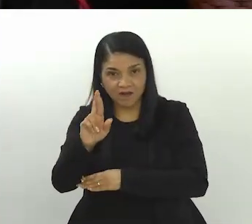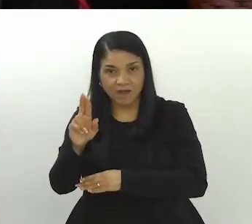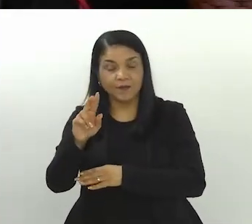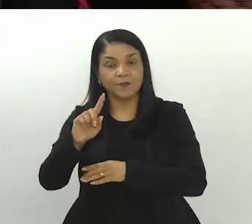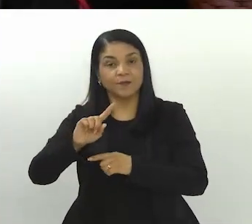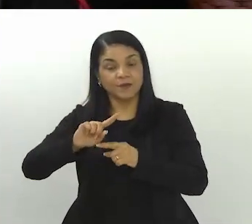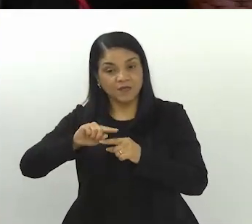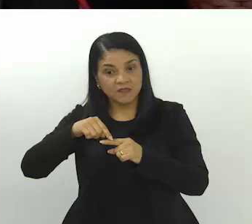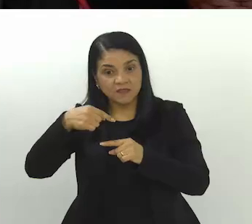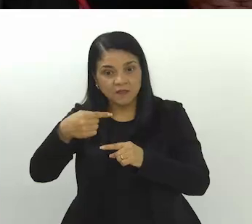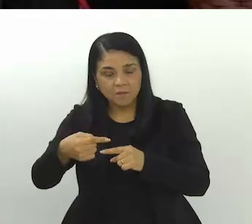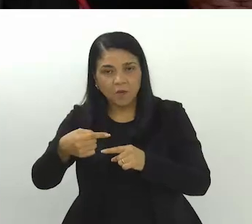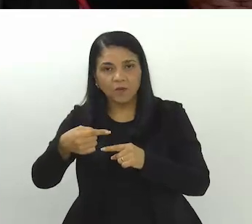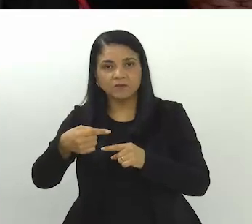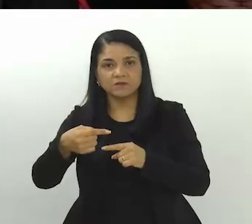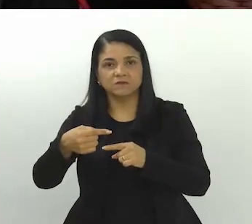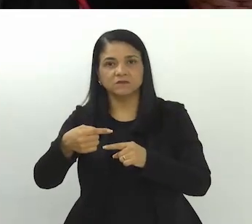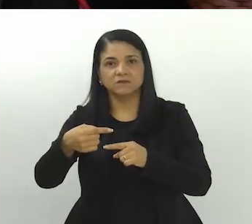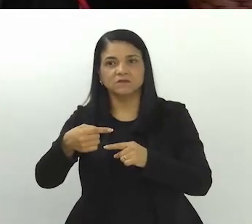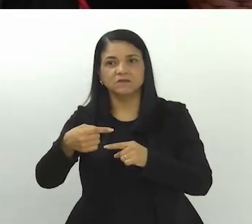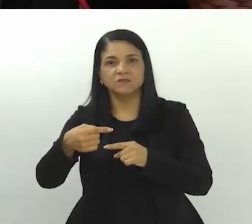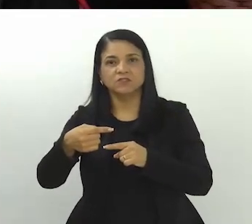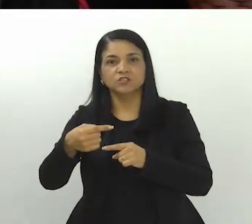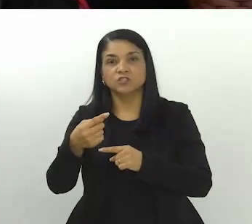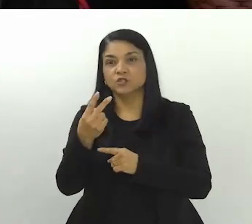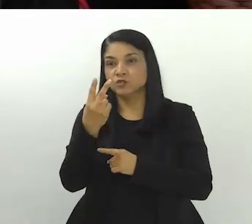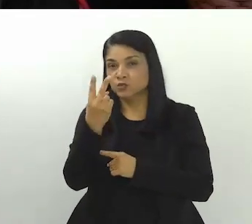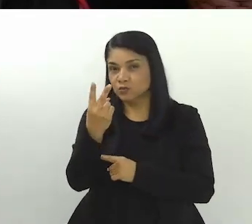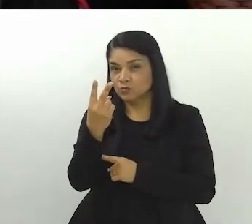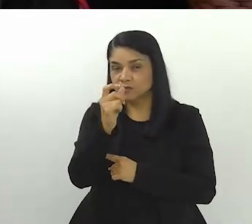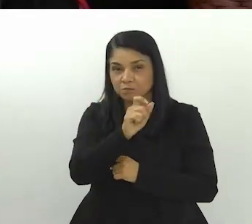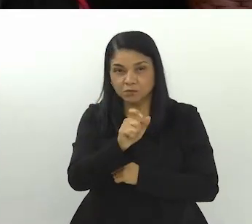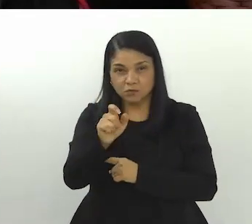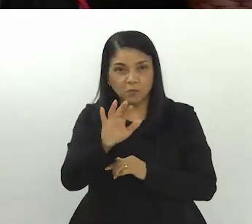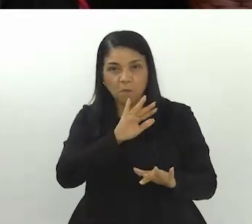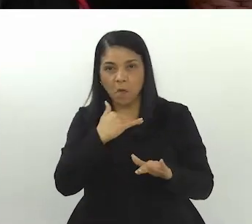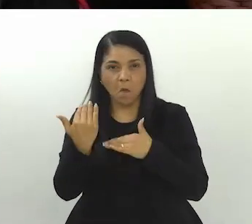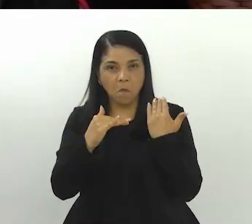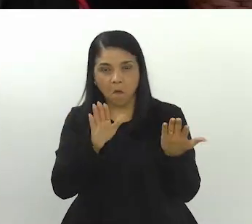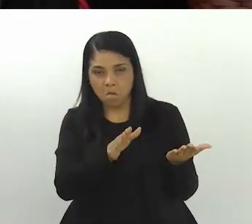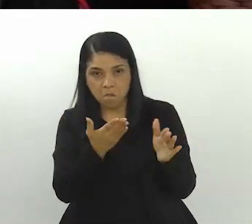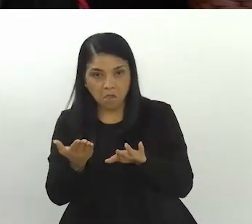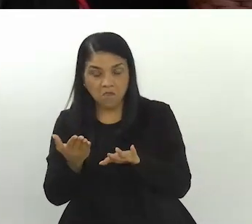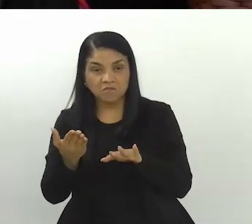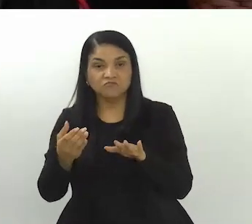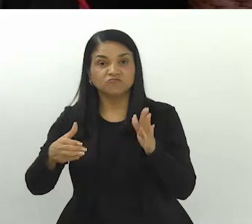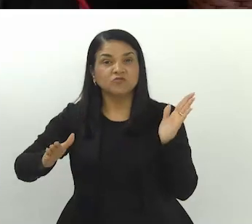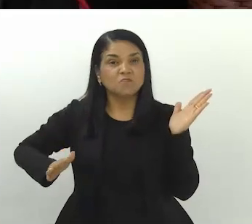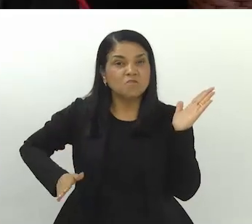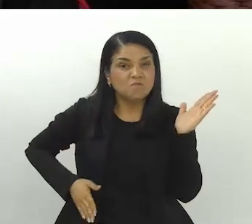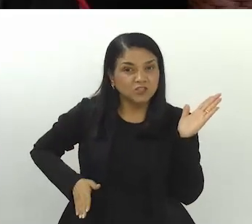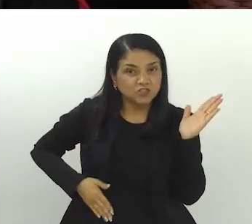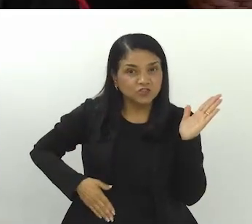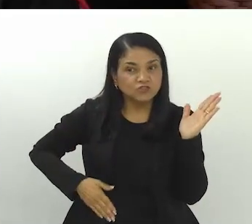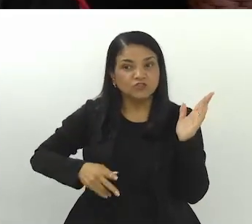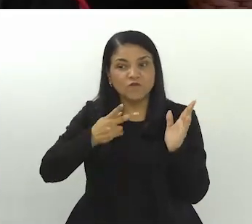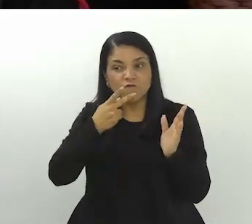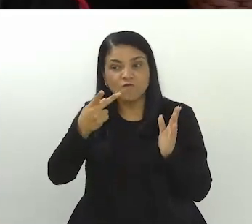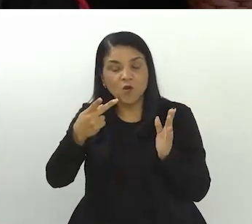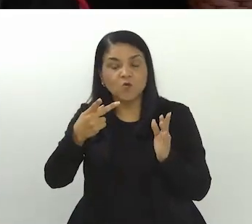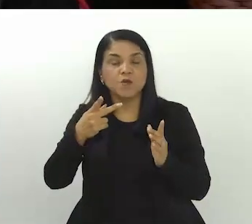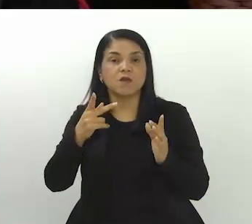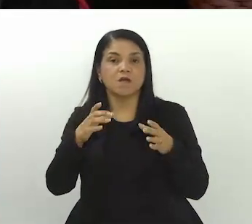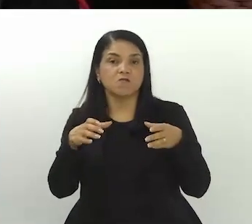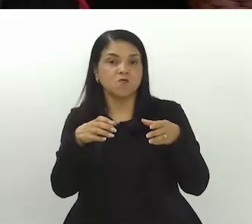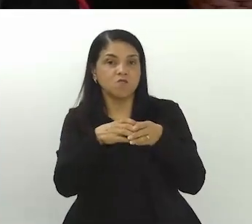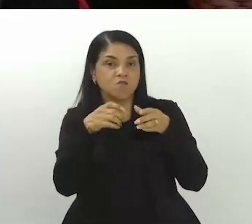Recreio dos Bandeirantes, né, e depois desse conflito armado em que 2 pessoas morreram, né, de